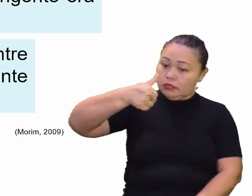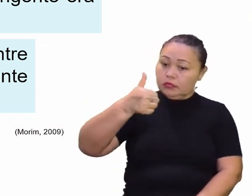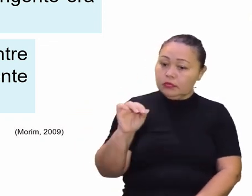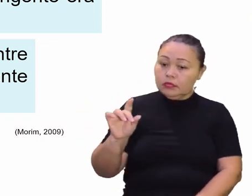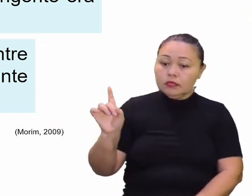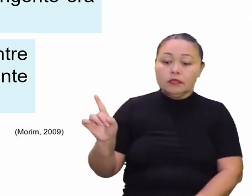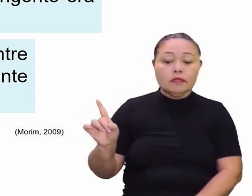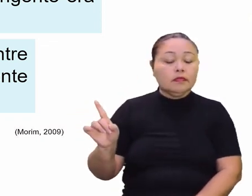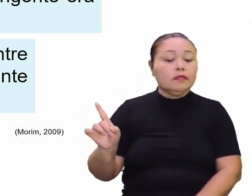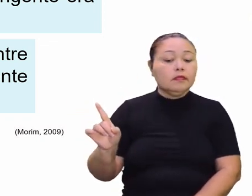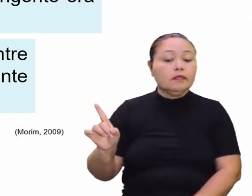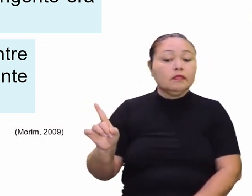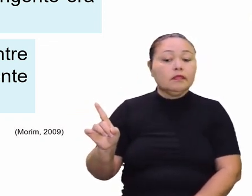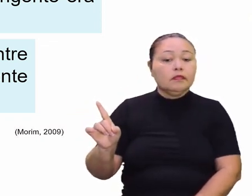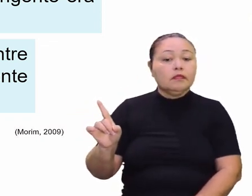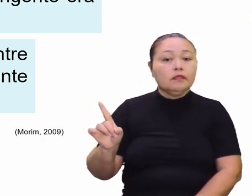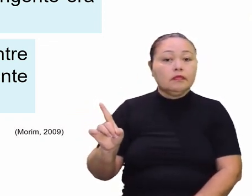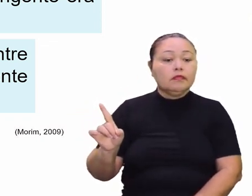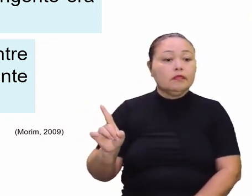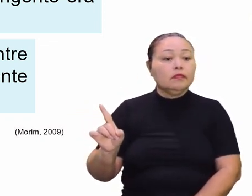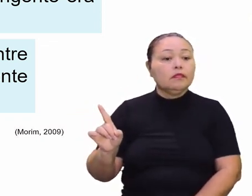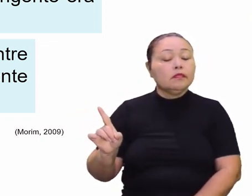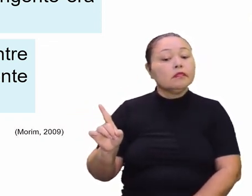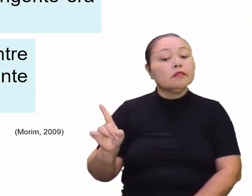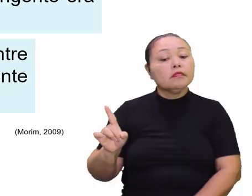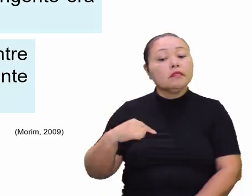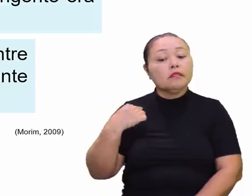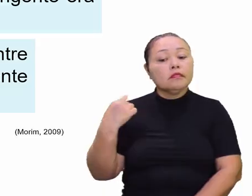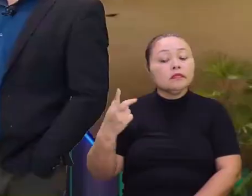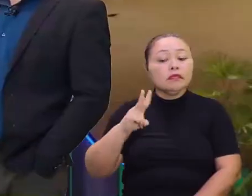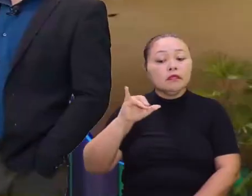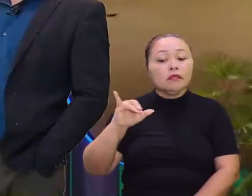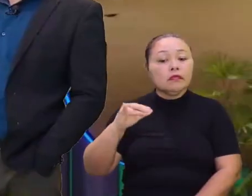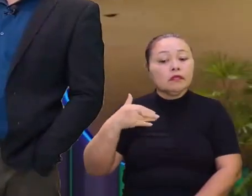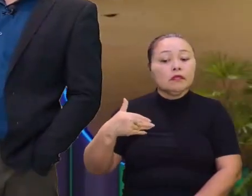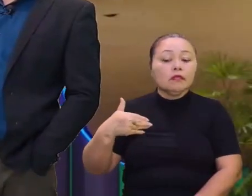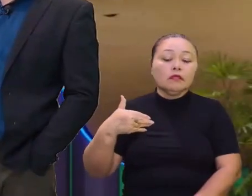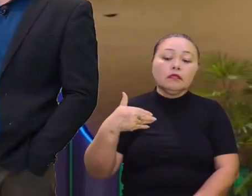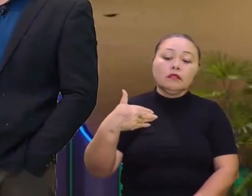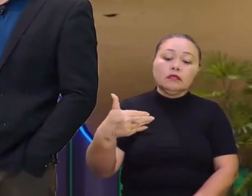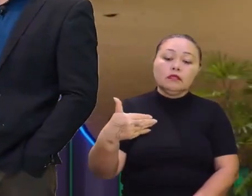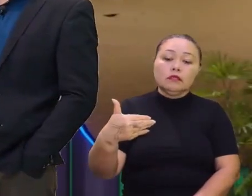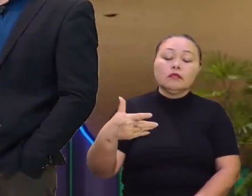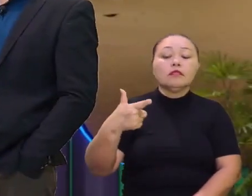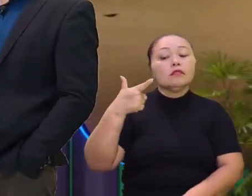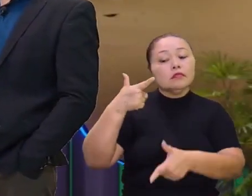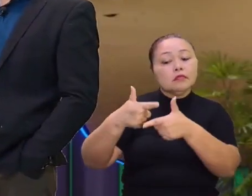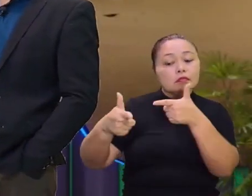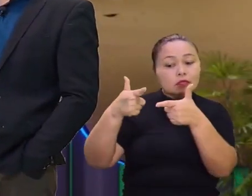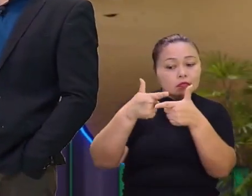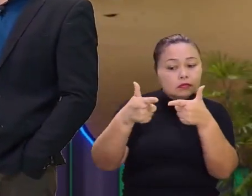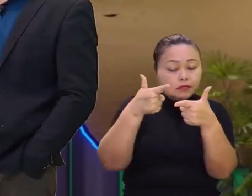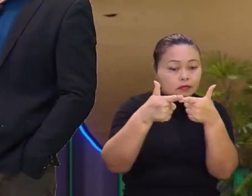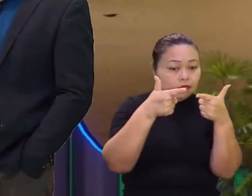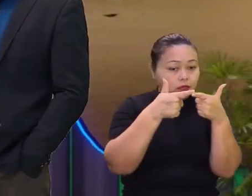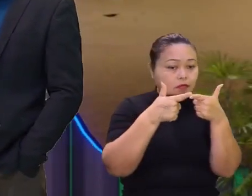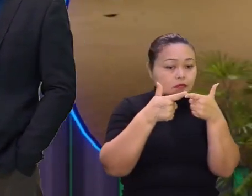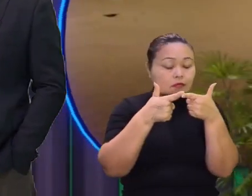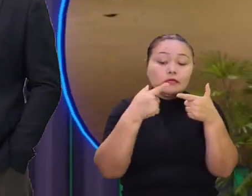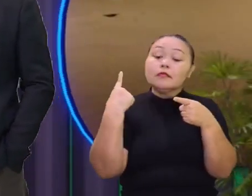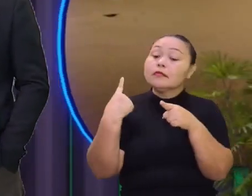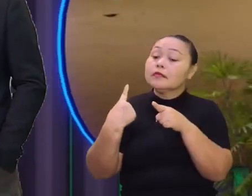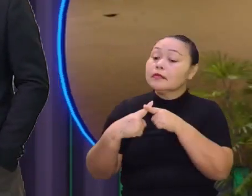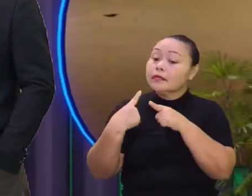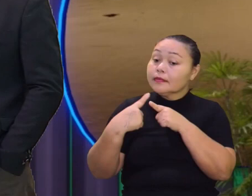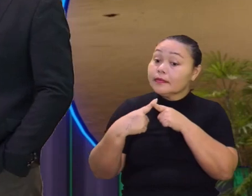1910. Olha só, a gente vai começar a ter problemas.